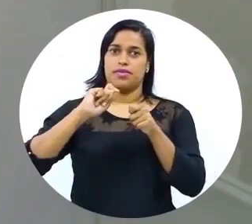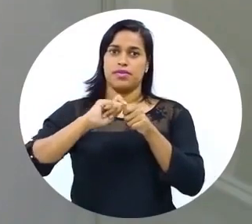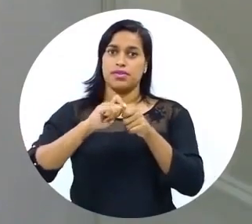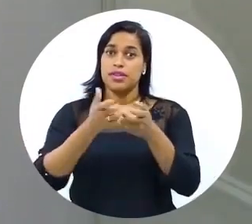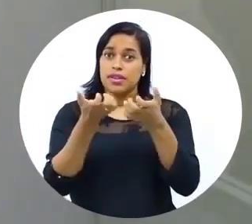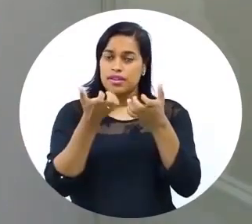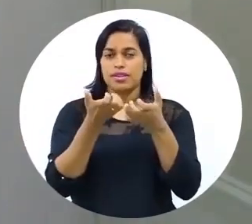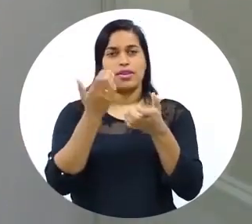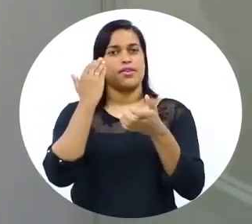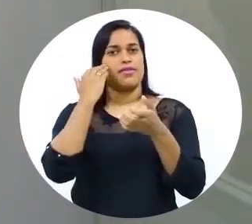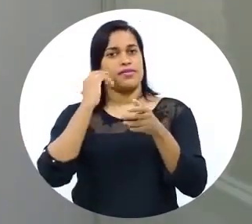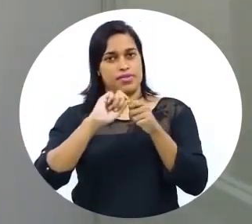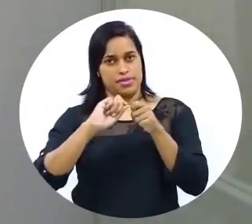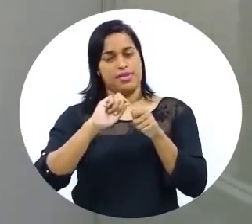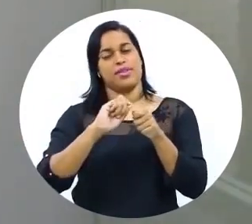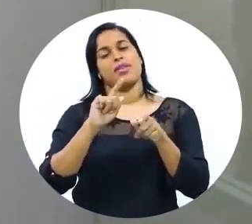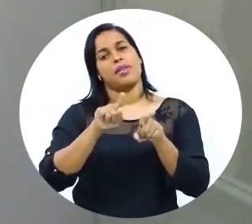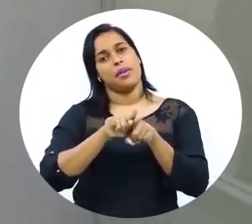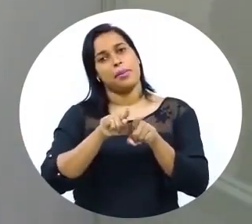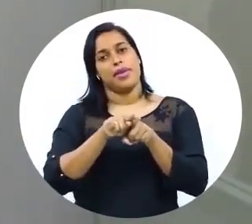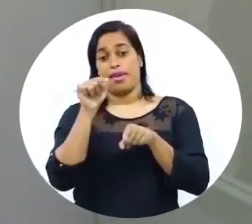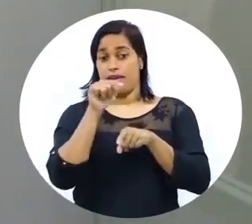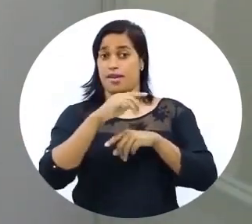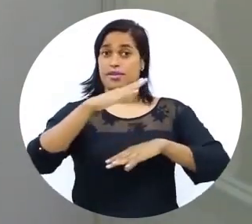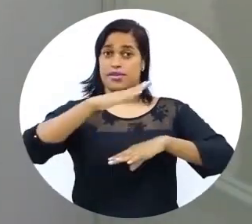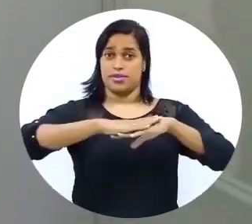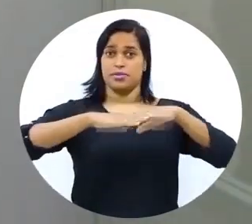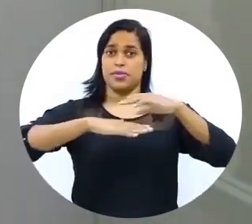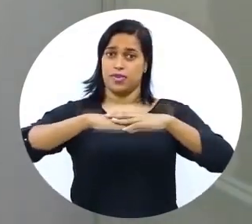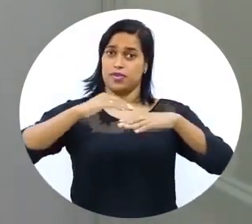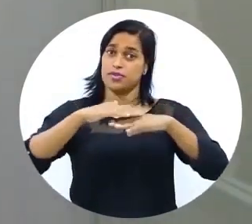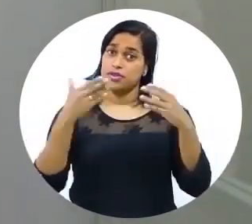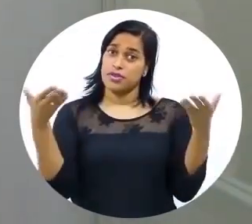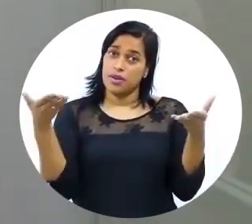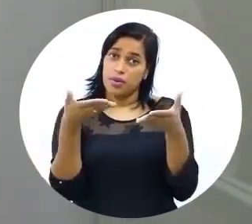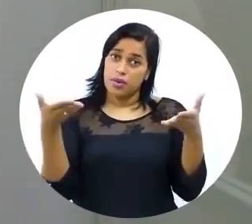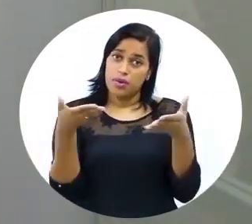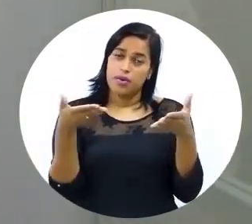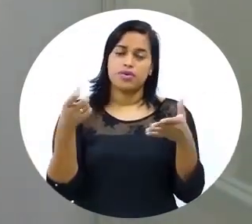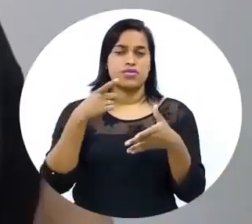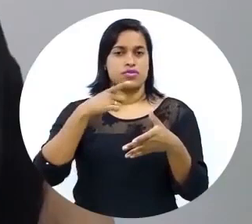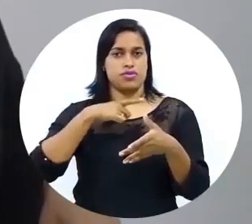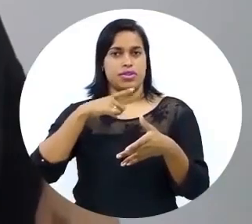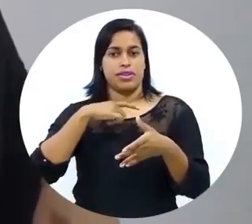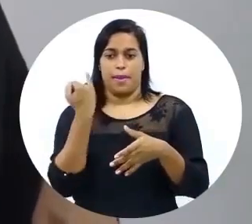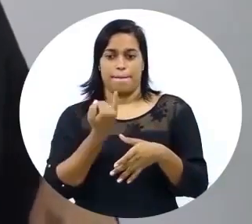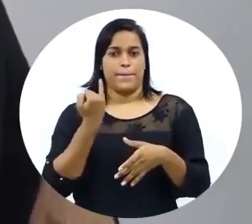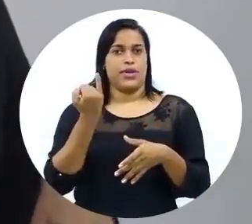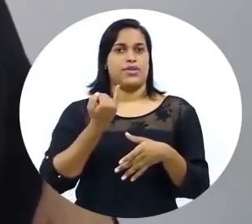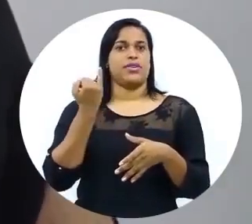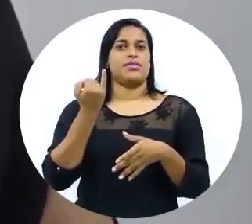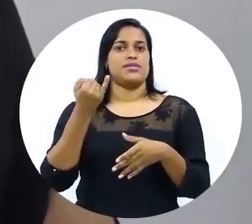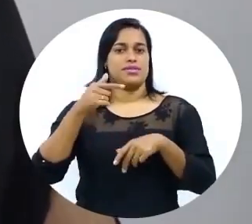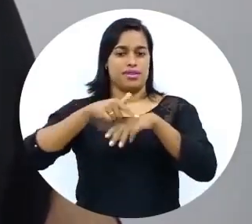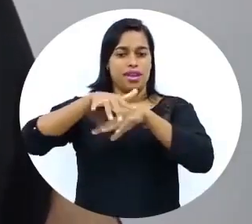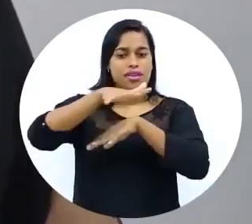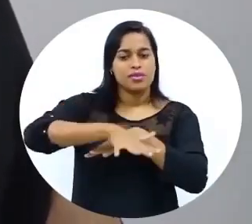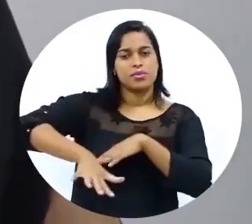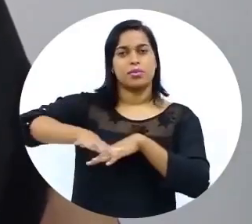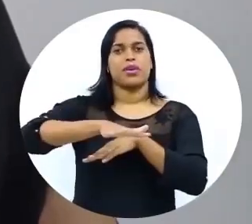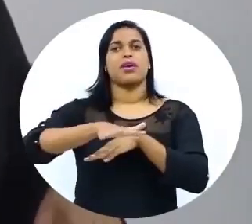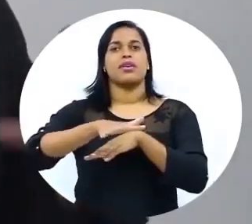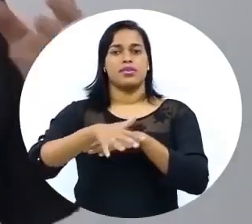fazer, ele quer fazer. É este profissional que normalmente tem muito destaque. Então, se você é